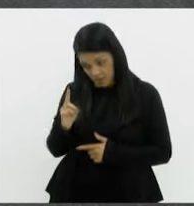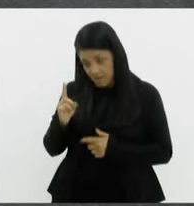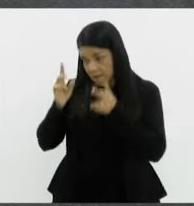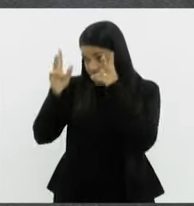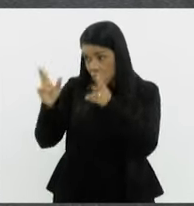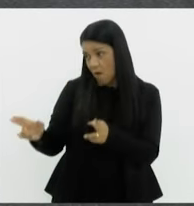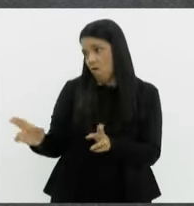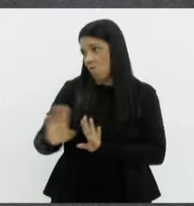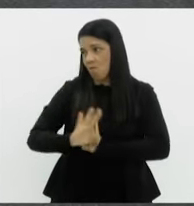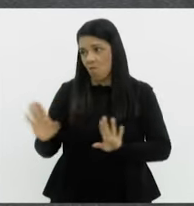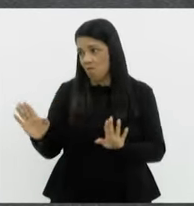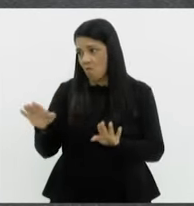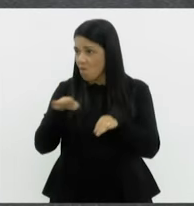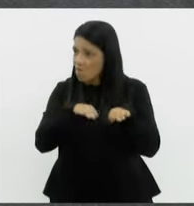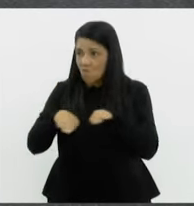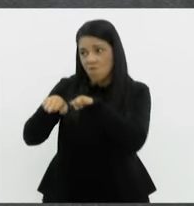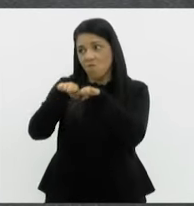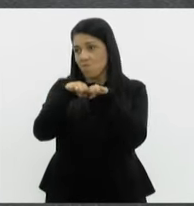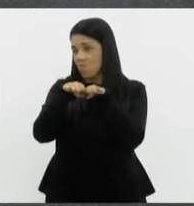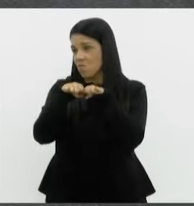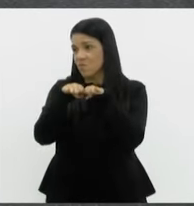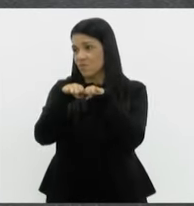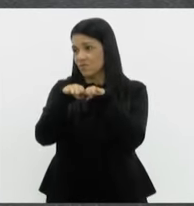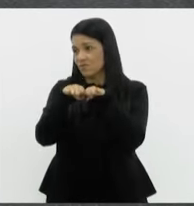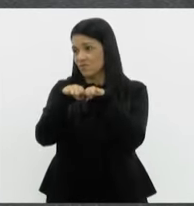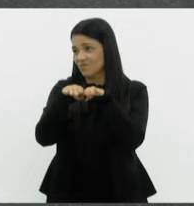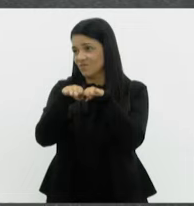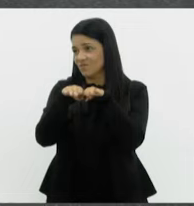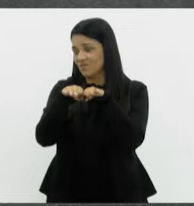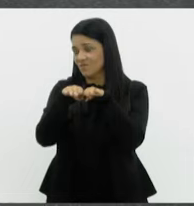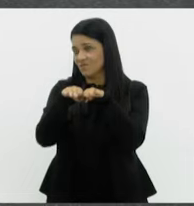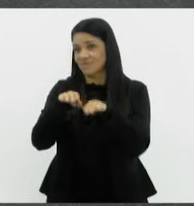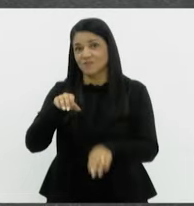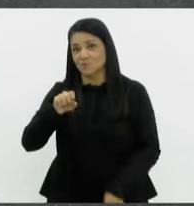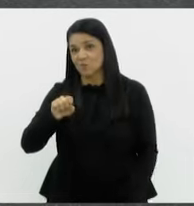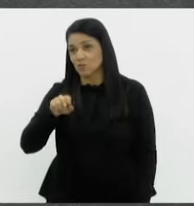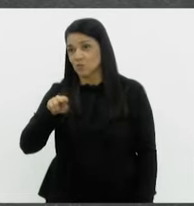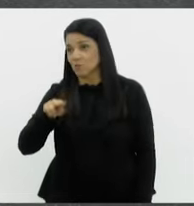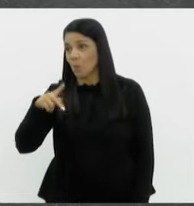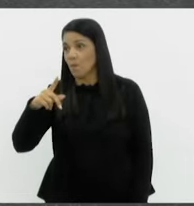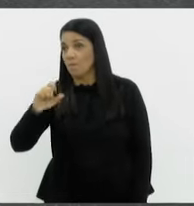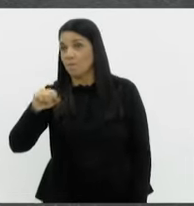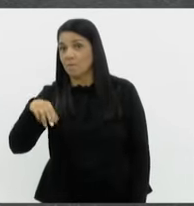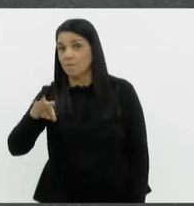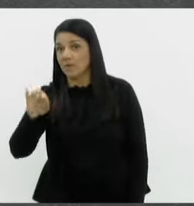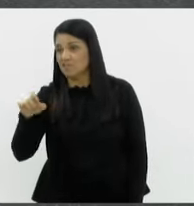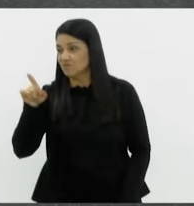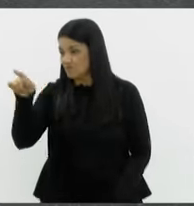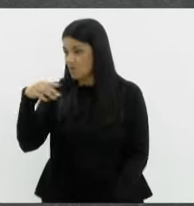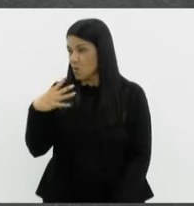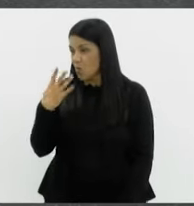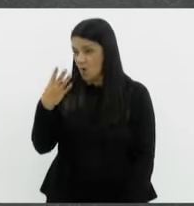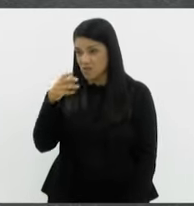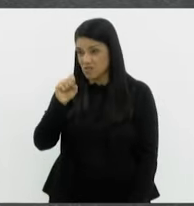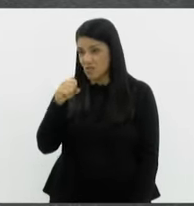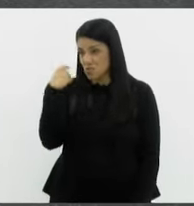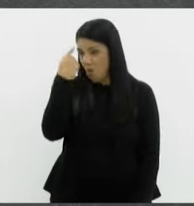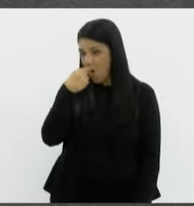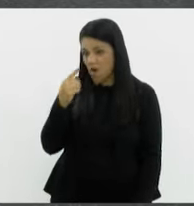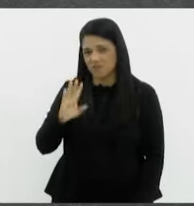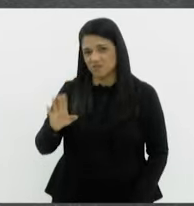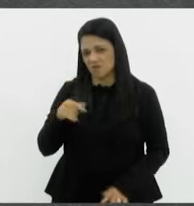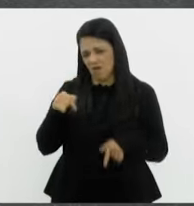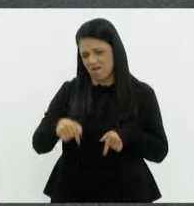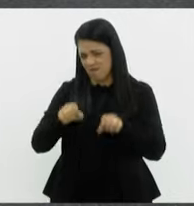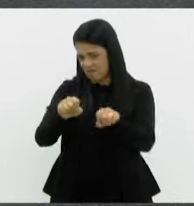condição do colega que é suplente igual a Vossa Excelência. Só que Vossa Excelência tem 48 horas de casa e Vossa